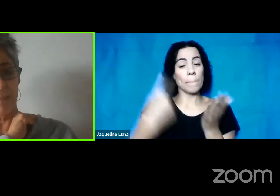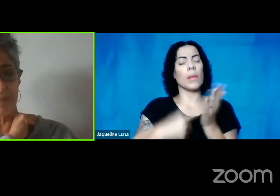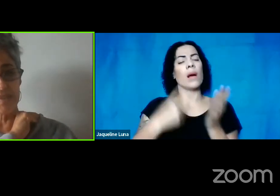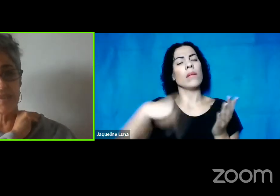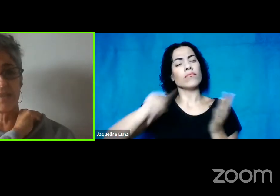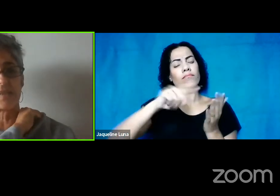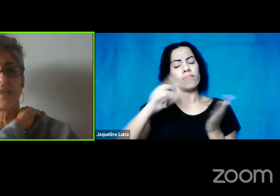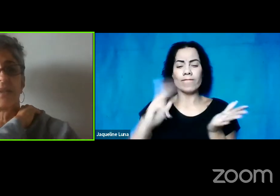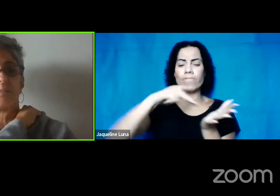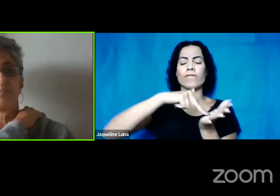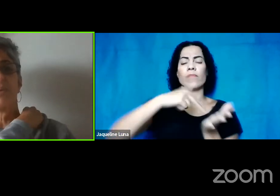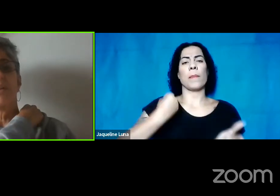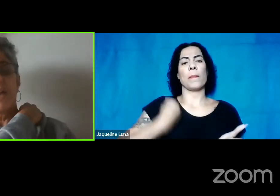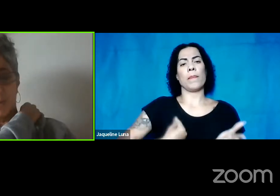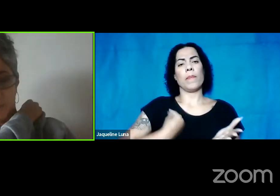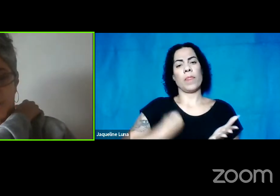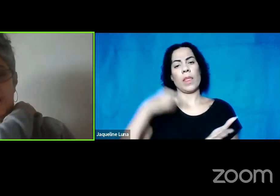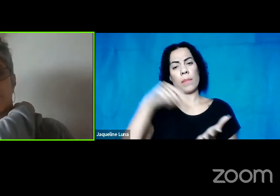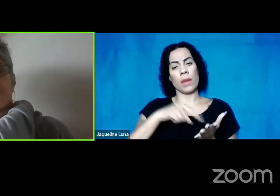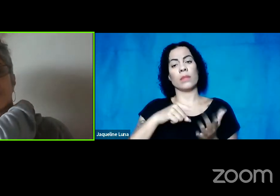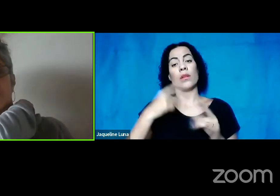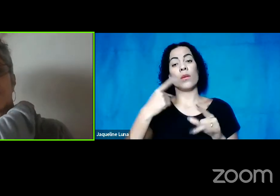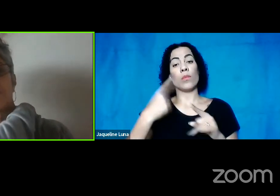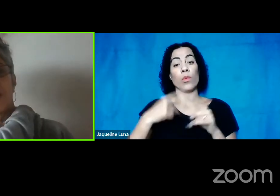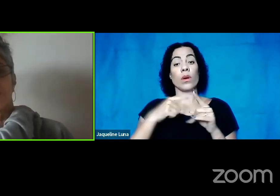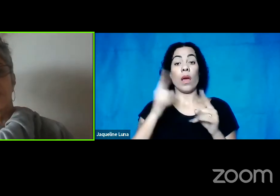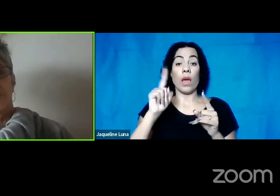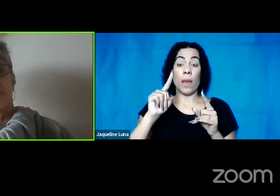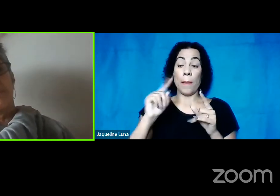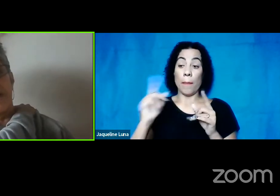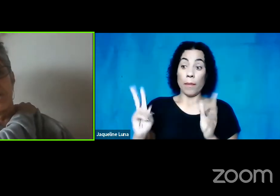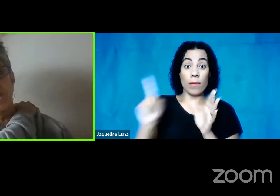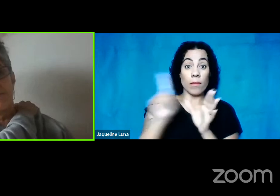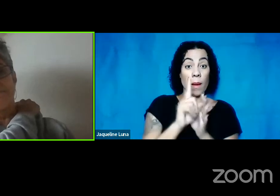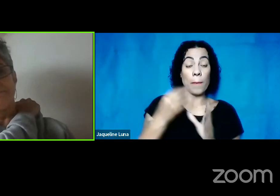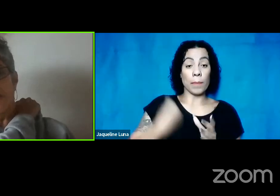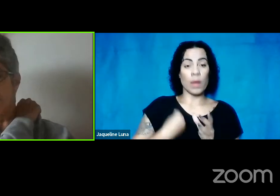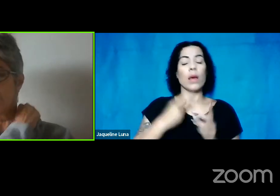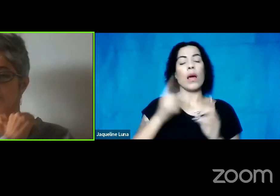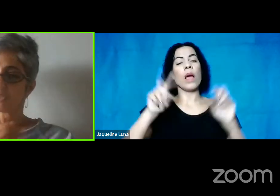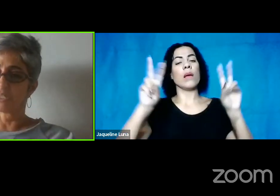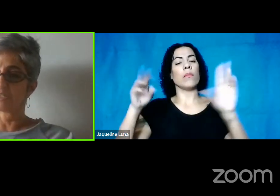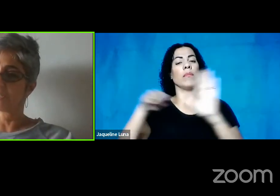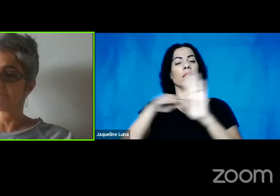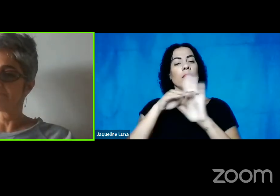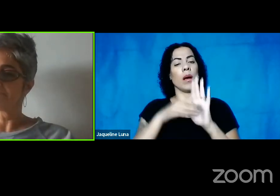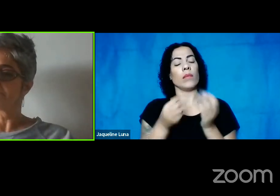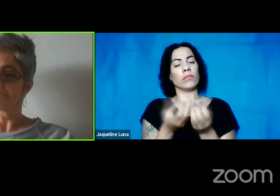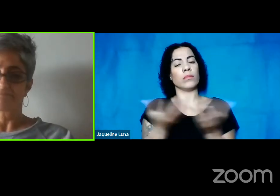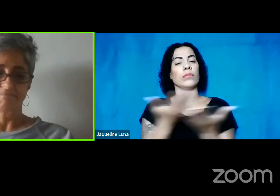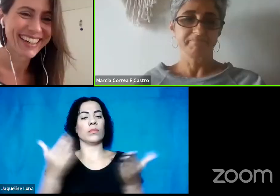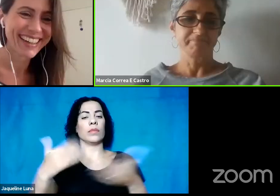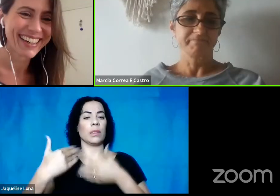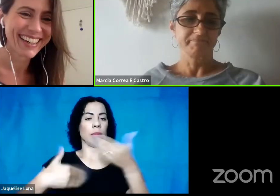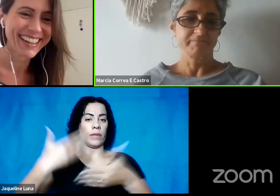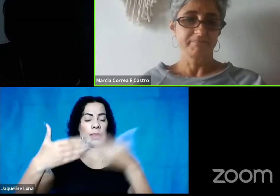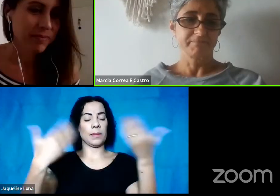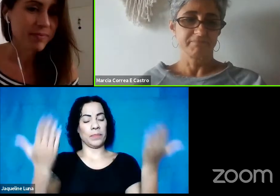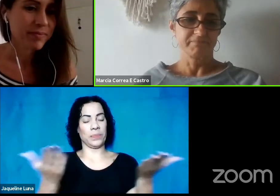né? Marcar a presença desse campo é colocar o nosso tema em pauta e em debate. É isso, gente.